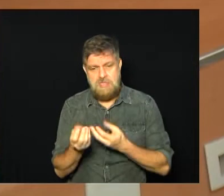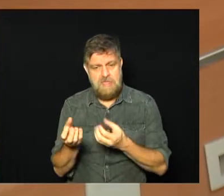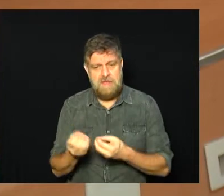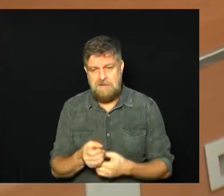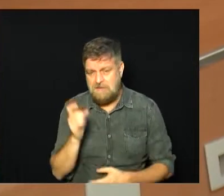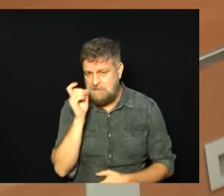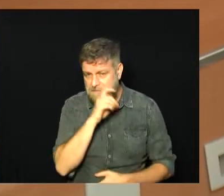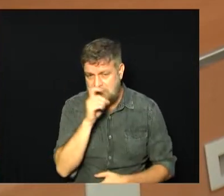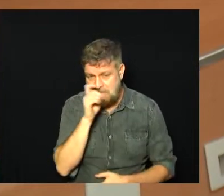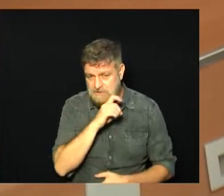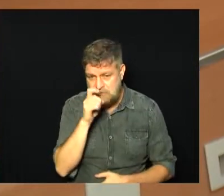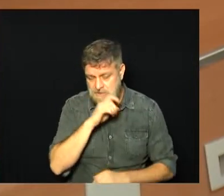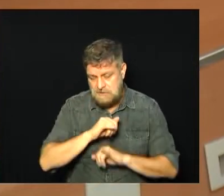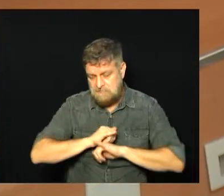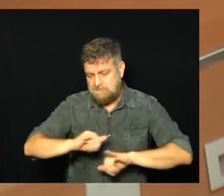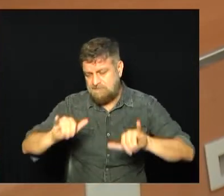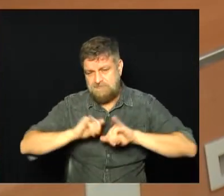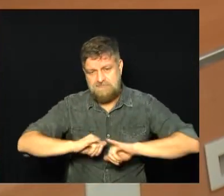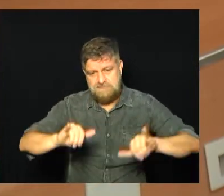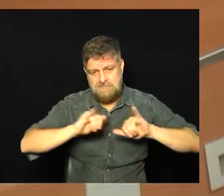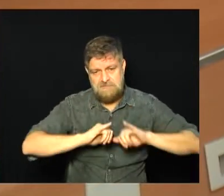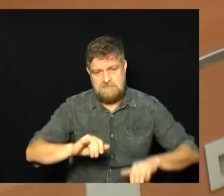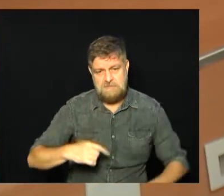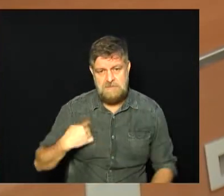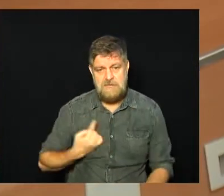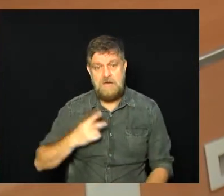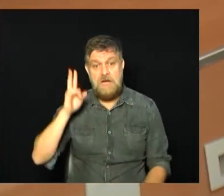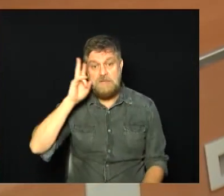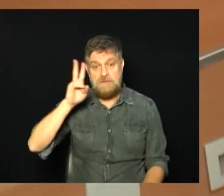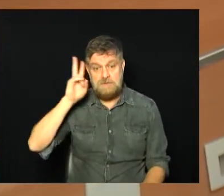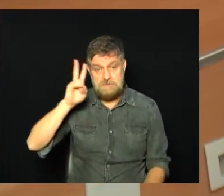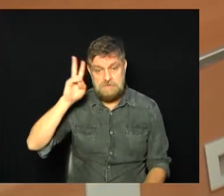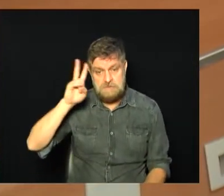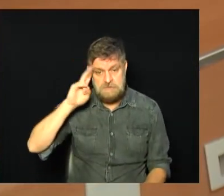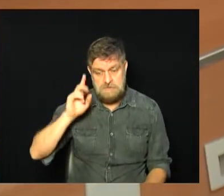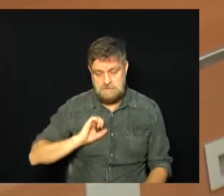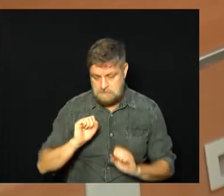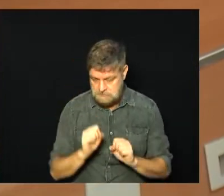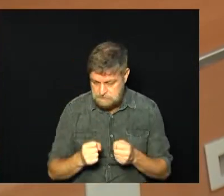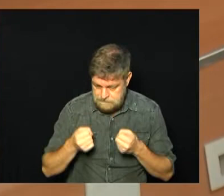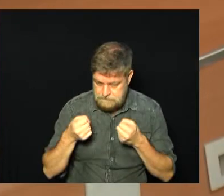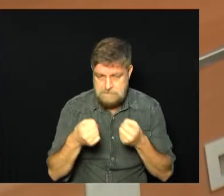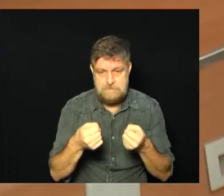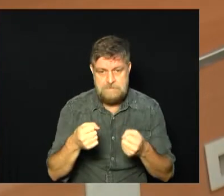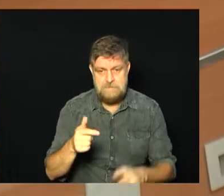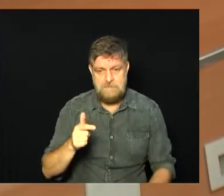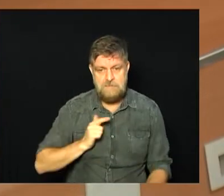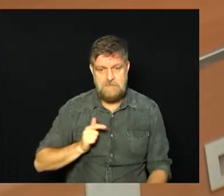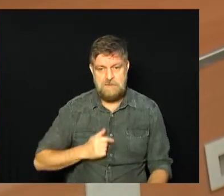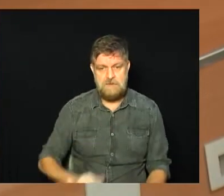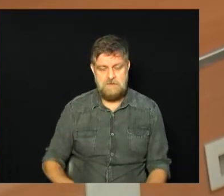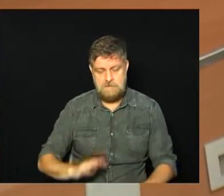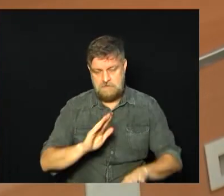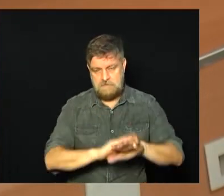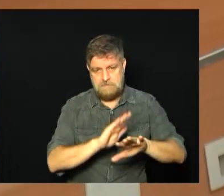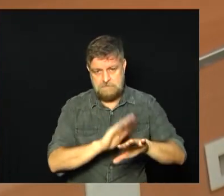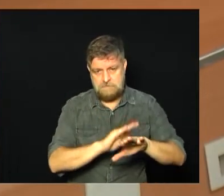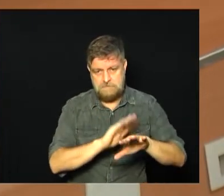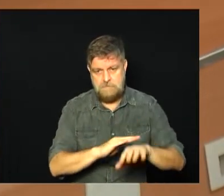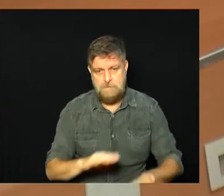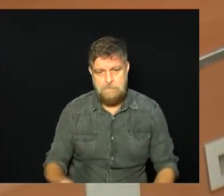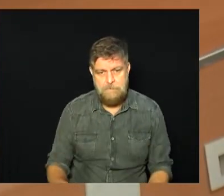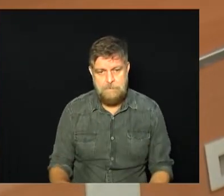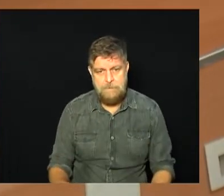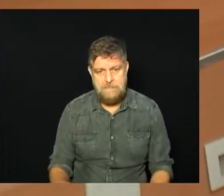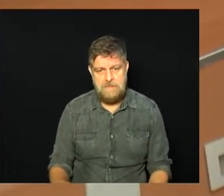a realidade da nossa história, do nosso empenho em estar fazendo algo desse tipo.